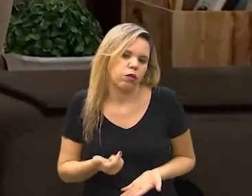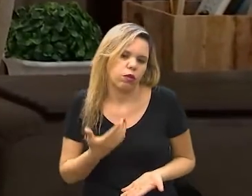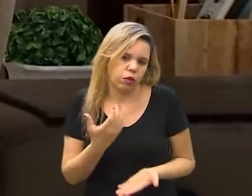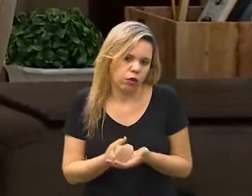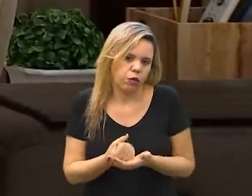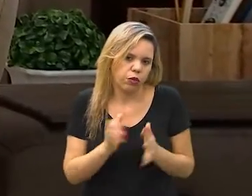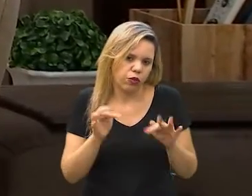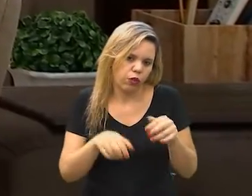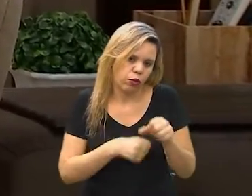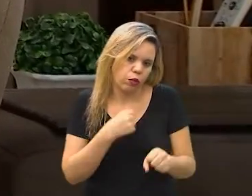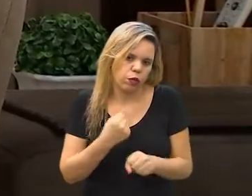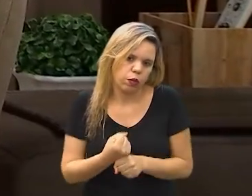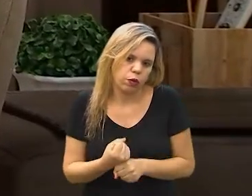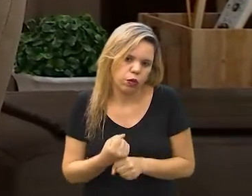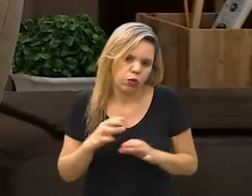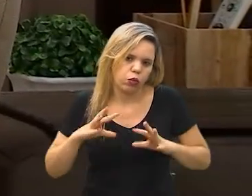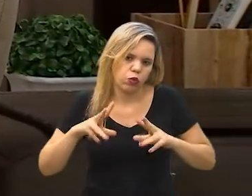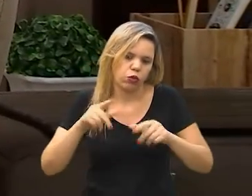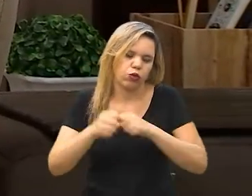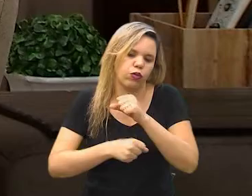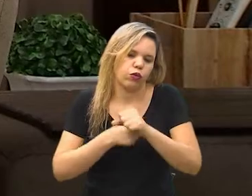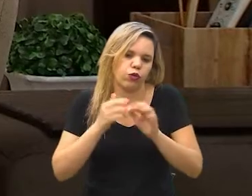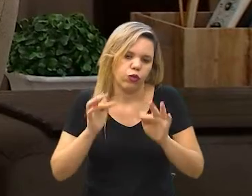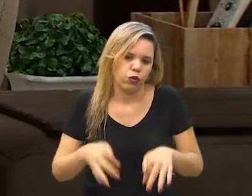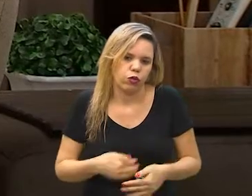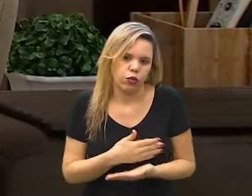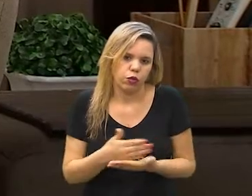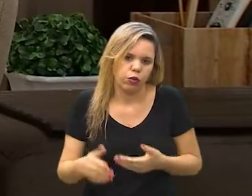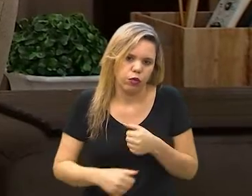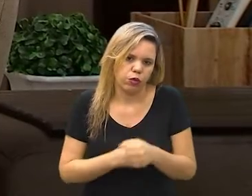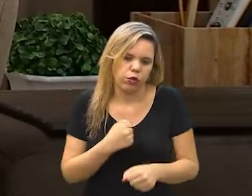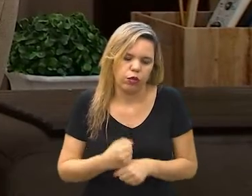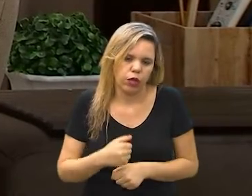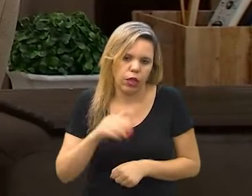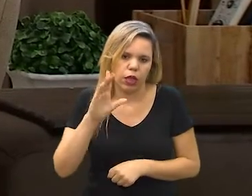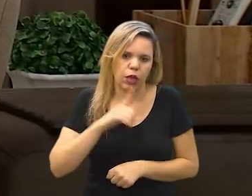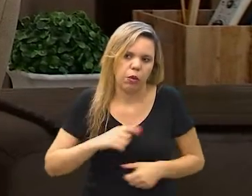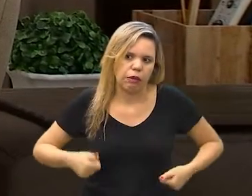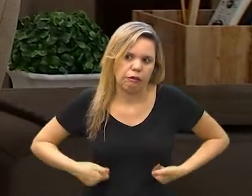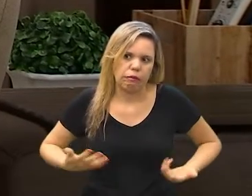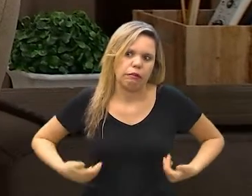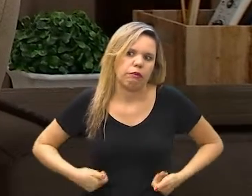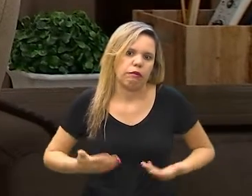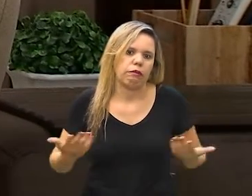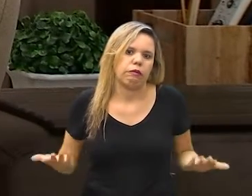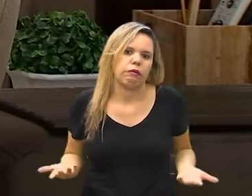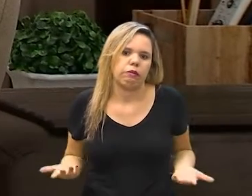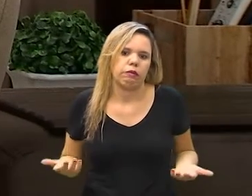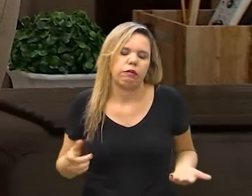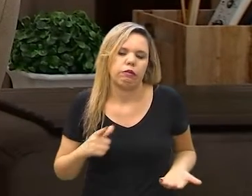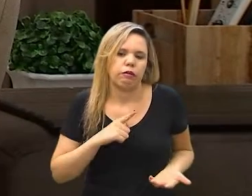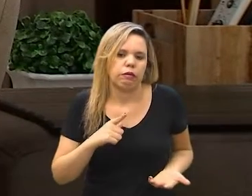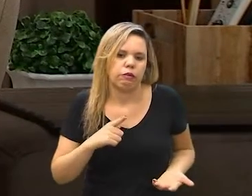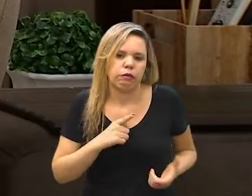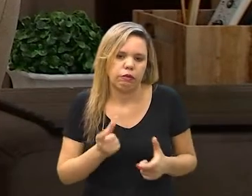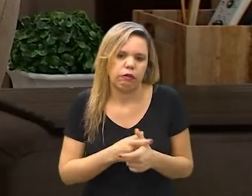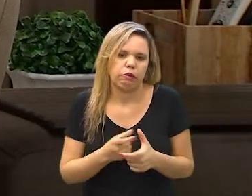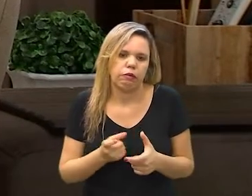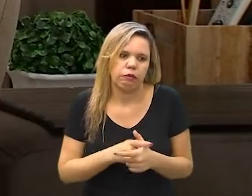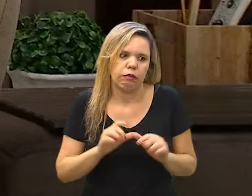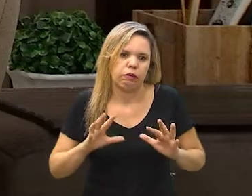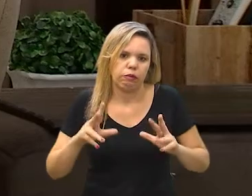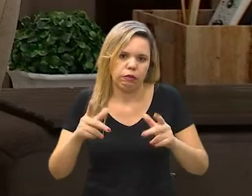no final do ano. E como todo final de ano e início de ano é onde estão os maiores gastos, porque aí a gente tem todas as contas,